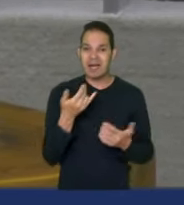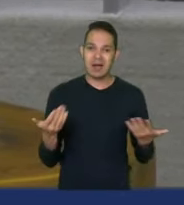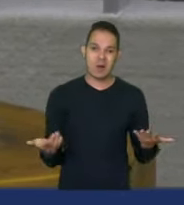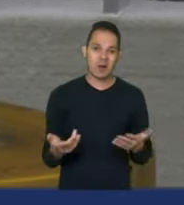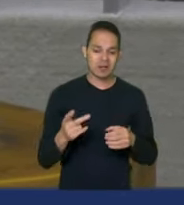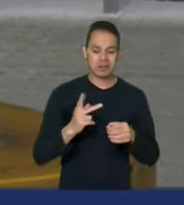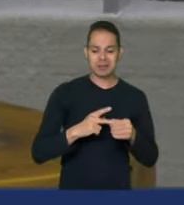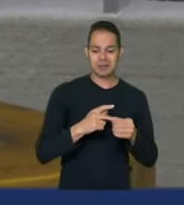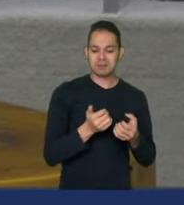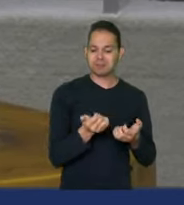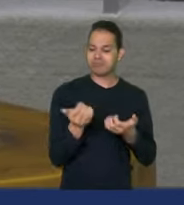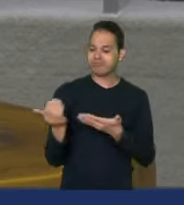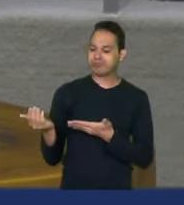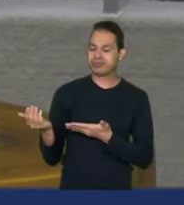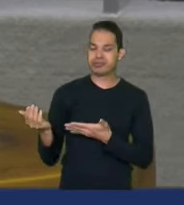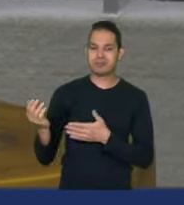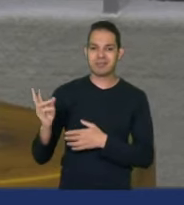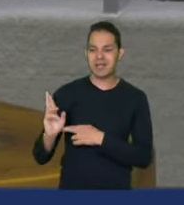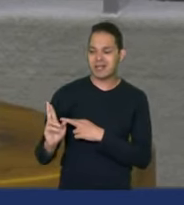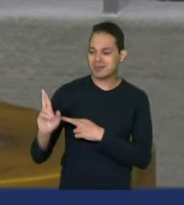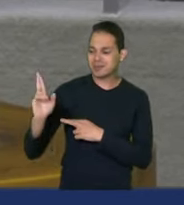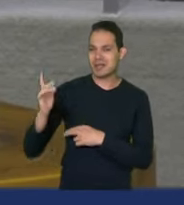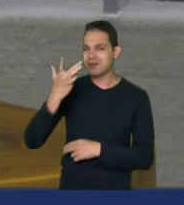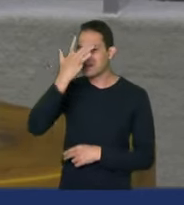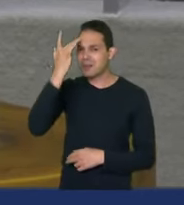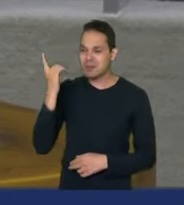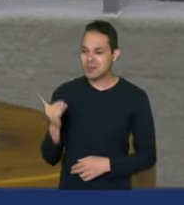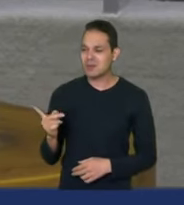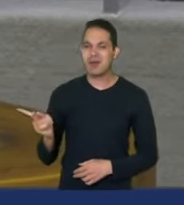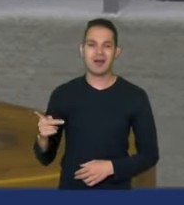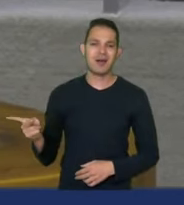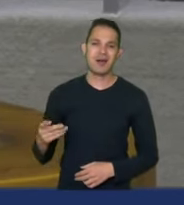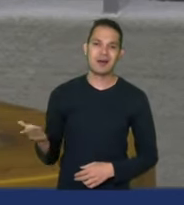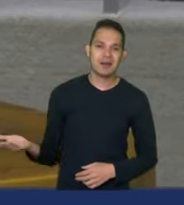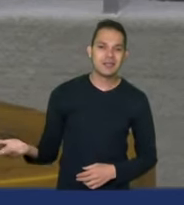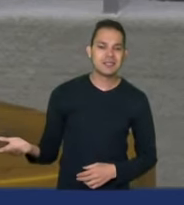Petrobras, presidente, está explorando o povo brasileiro.